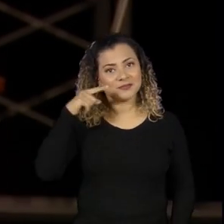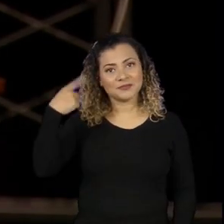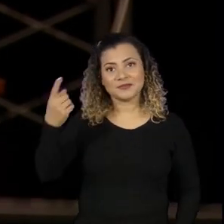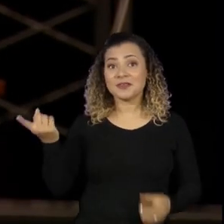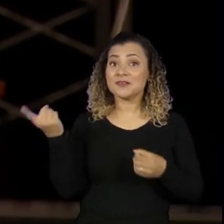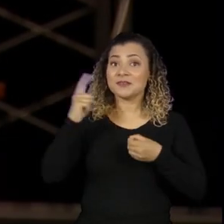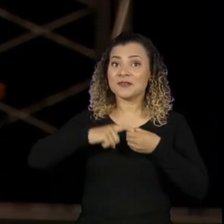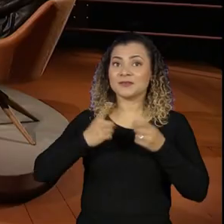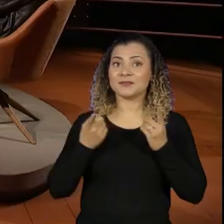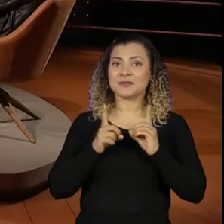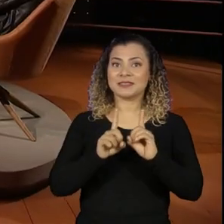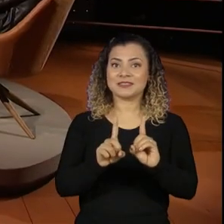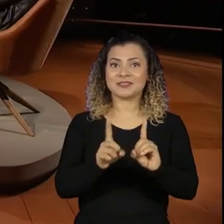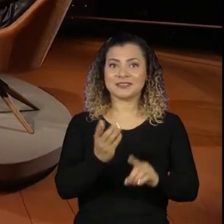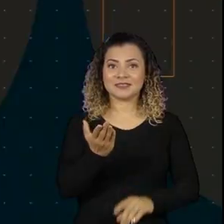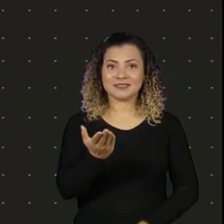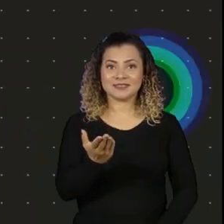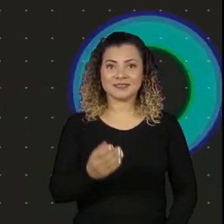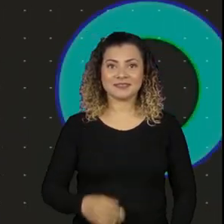com Persona.